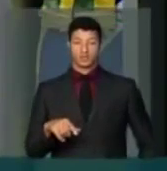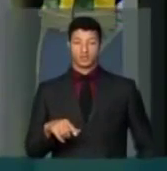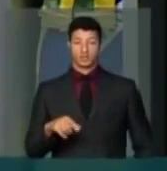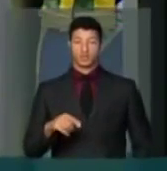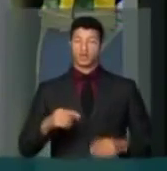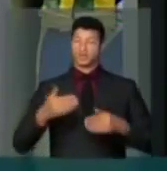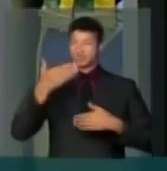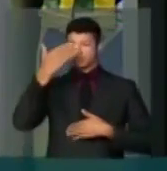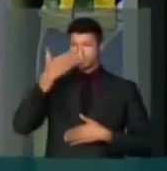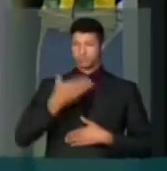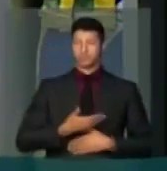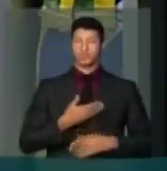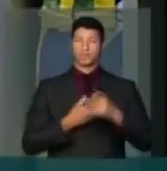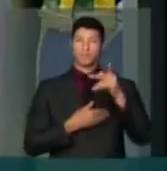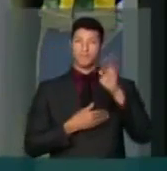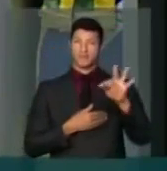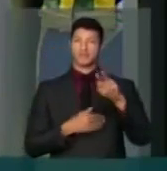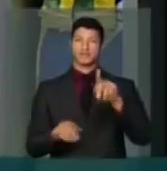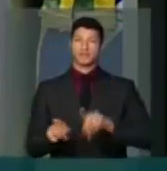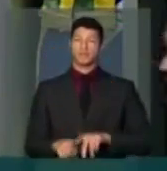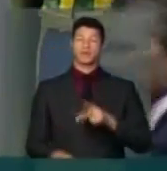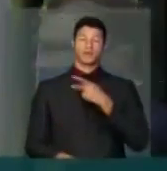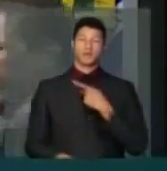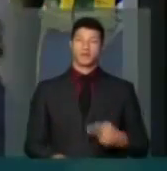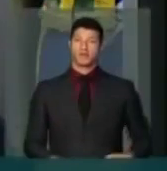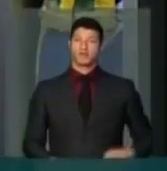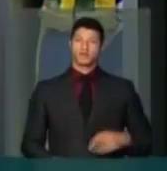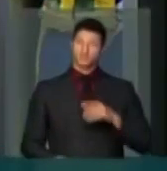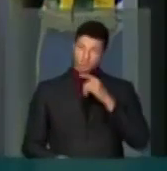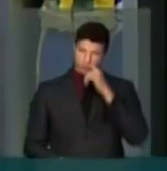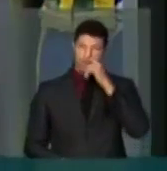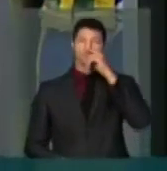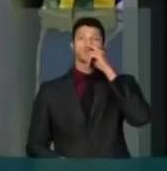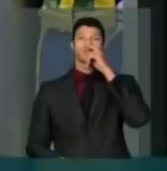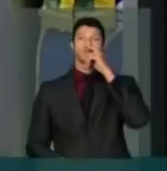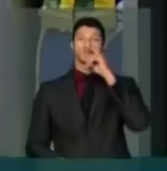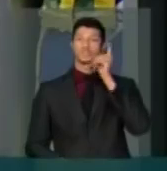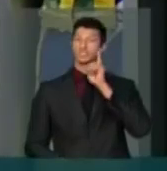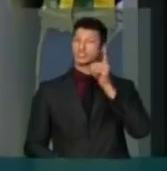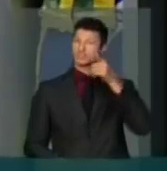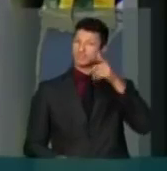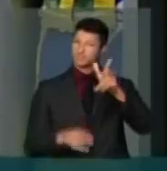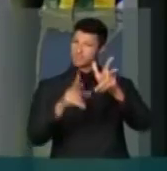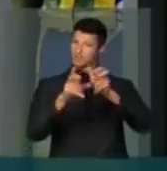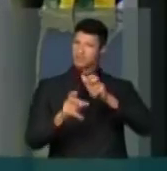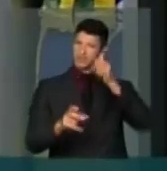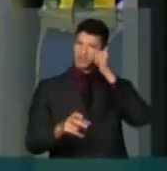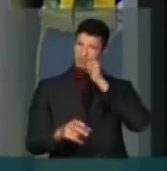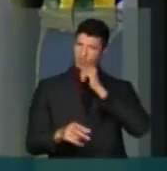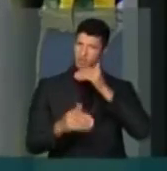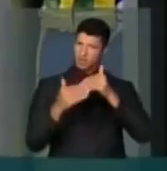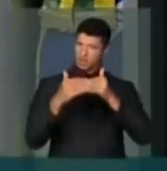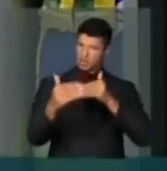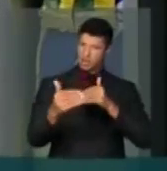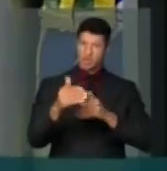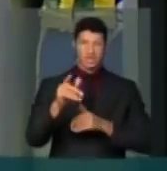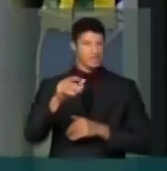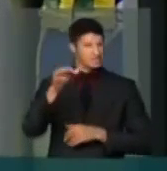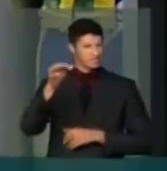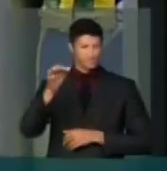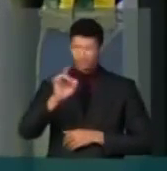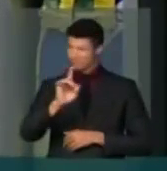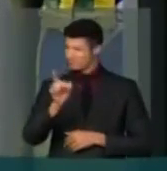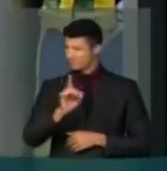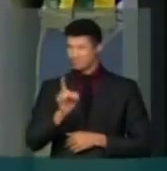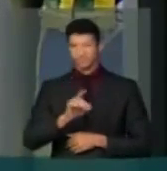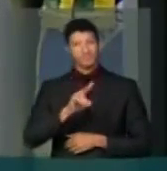essa postura do PT e da presidente, de arrogância, de não ouvir as ruas,